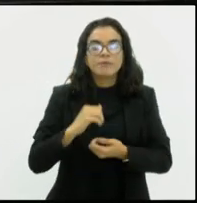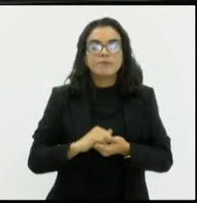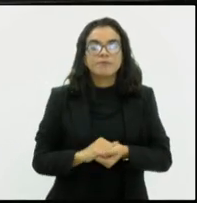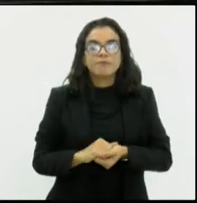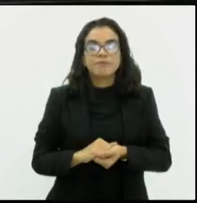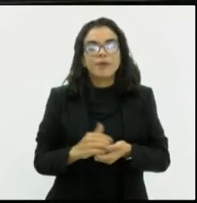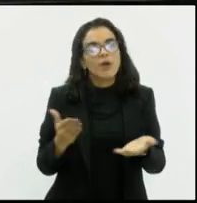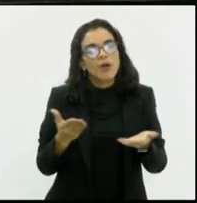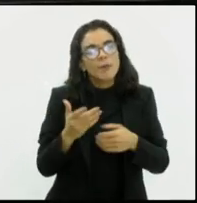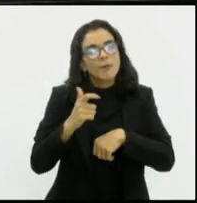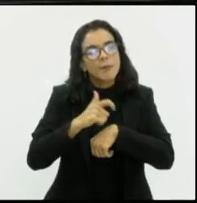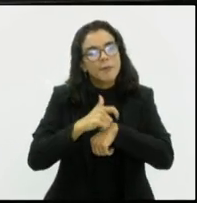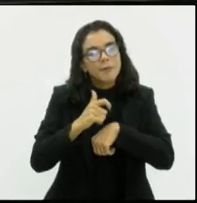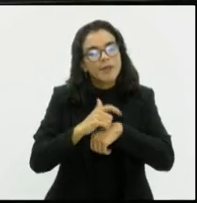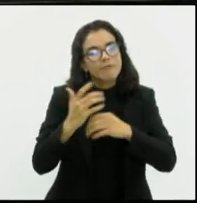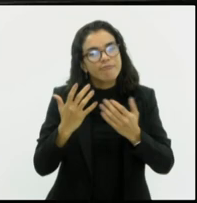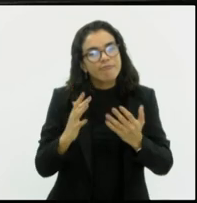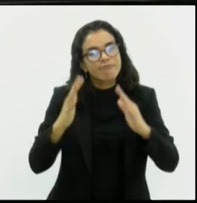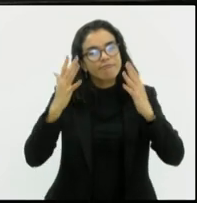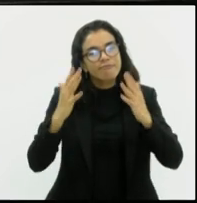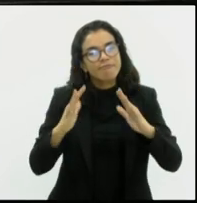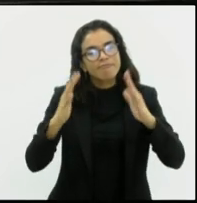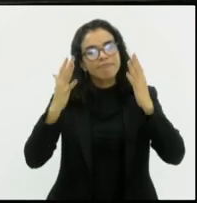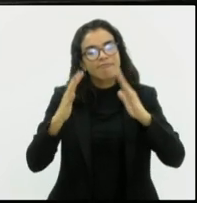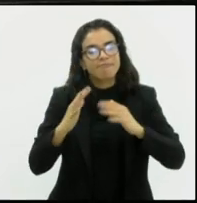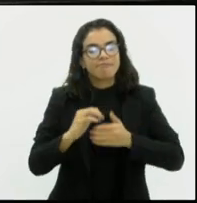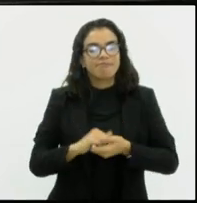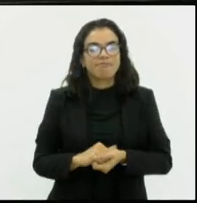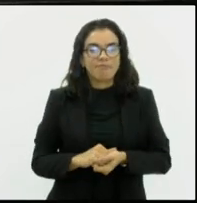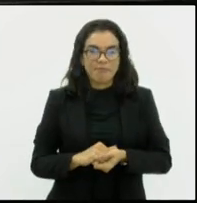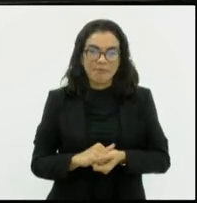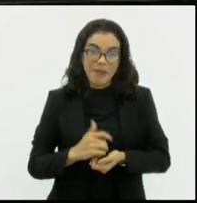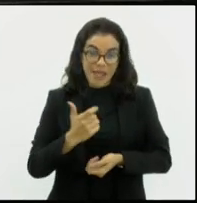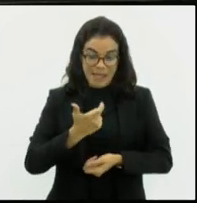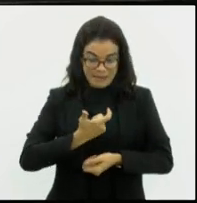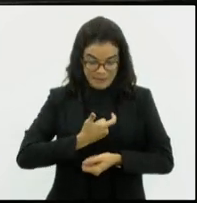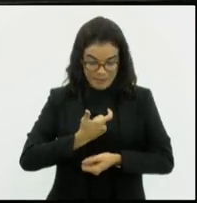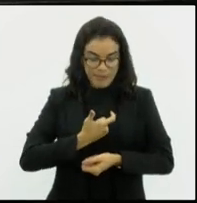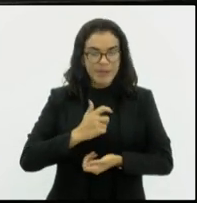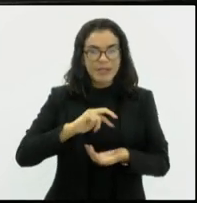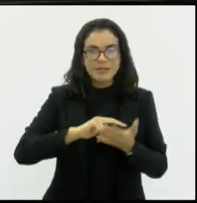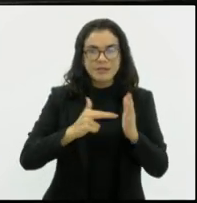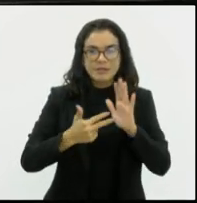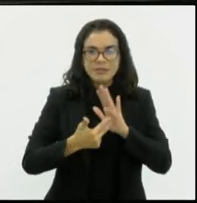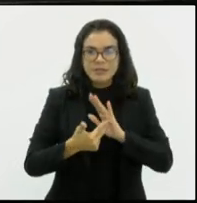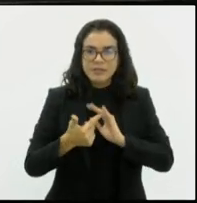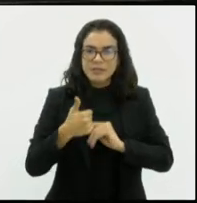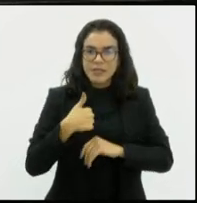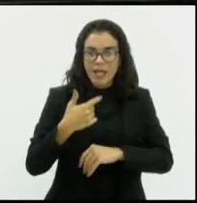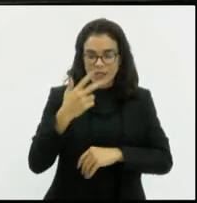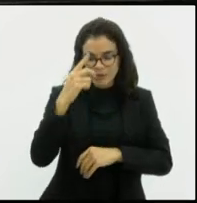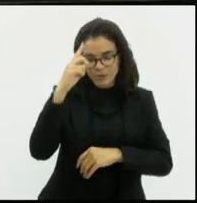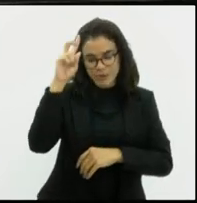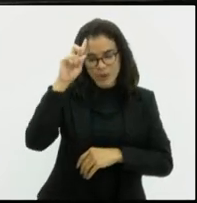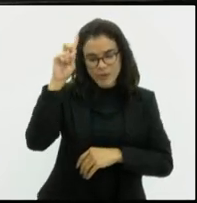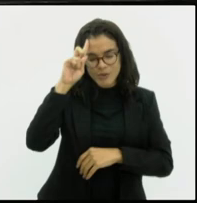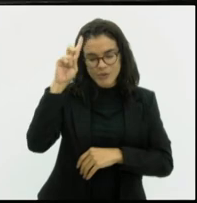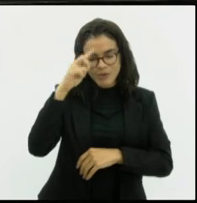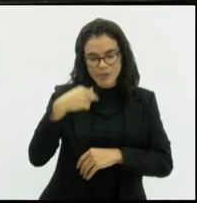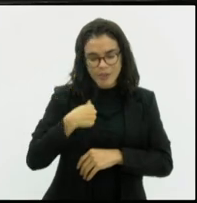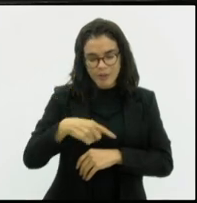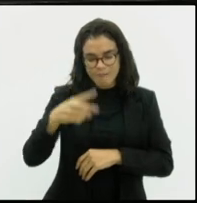celebração, eu reafirmo meu compromisso com todos os valores que essa medalha representa. Que ela seja um lembrete constante do poder